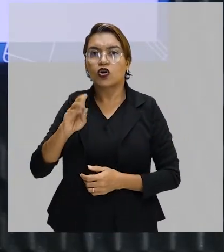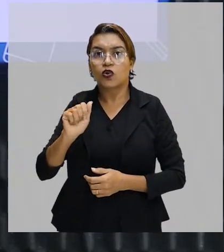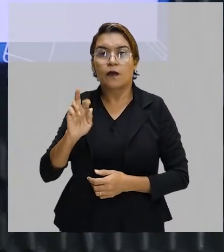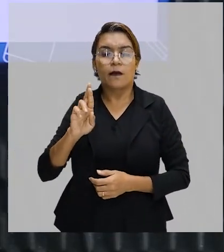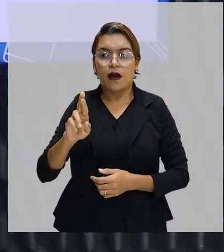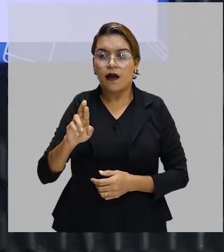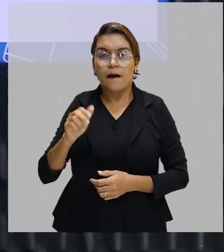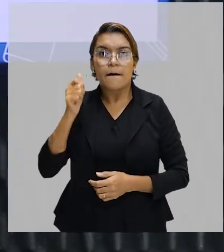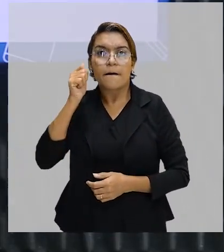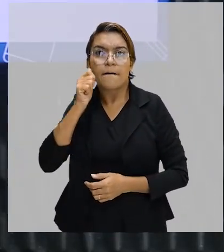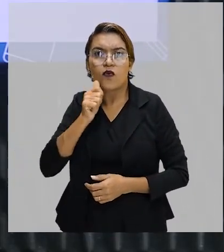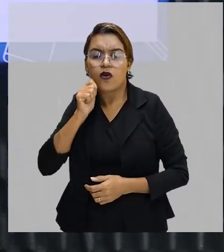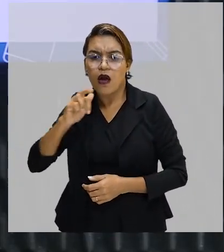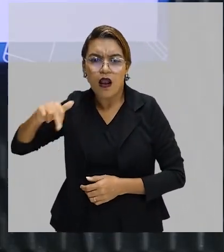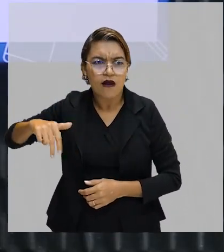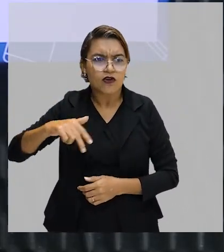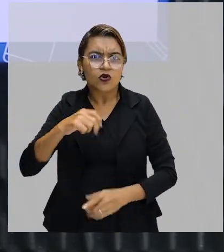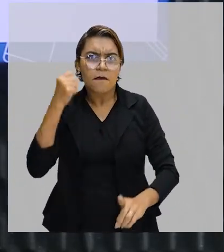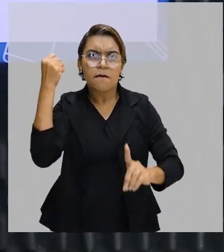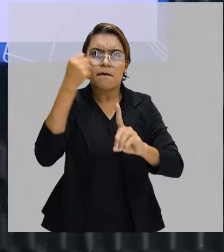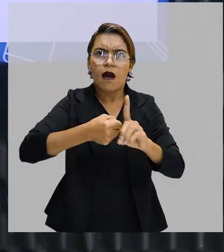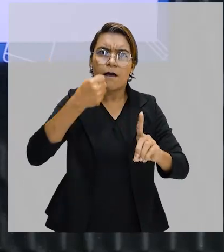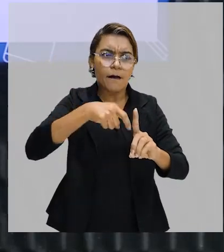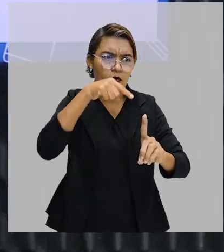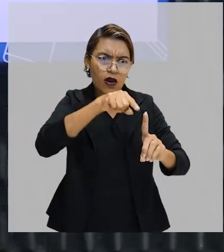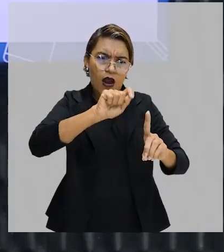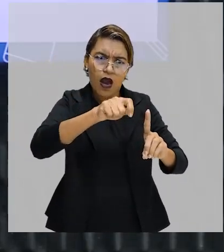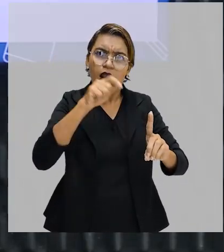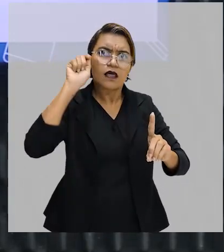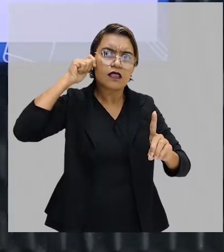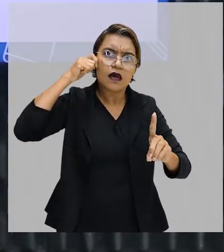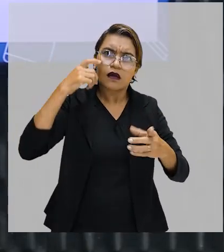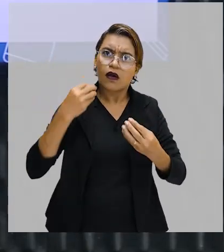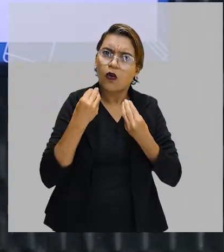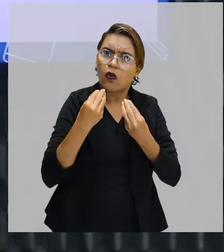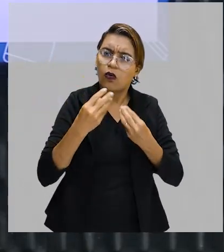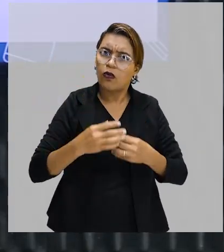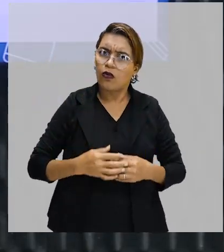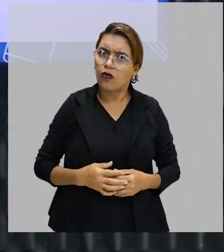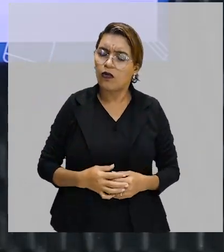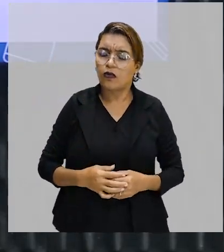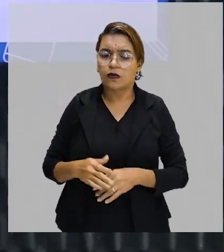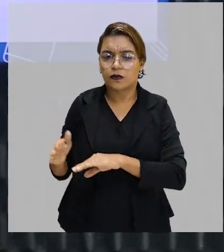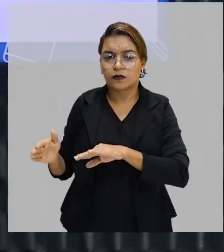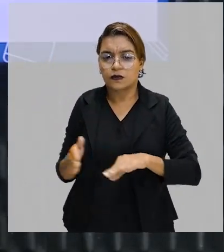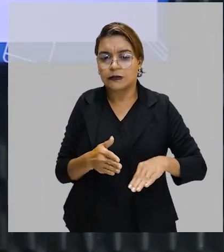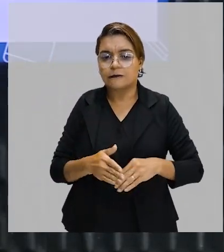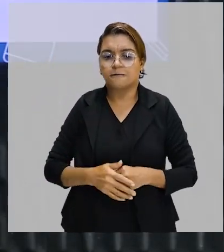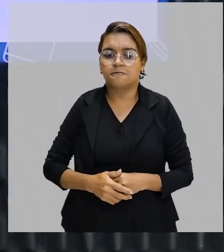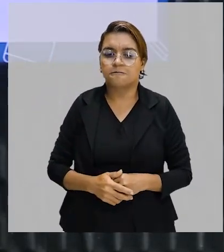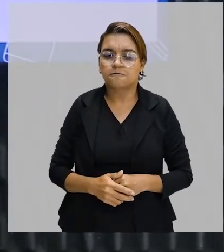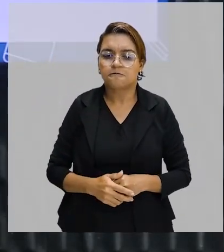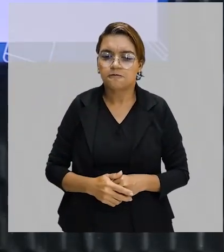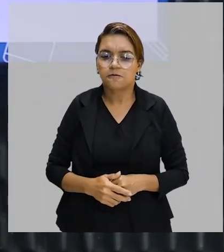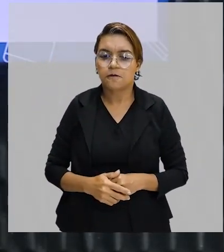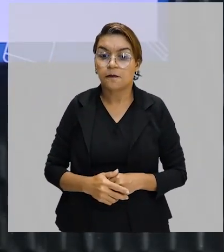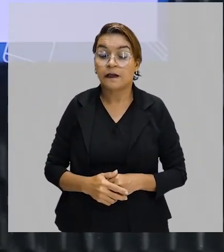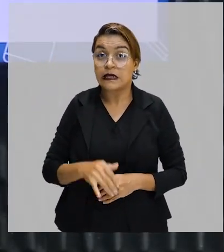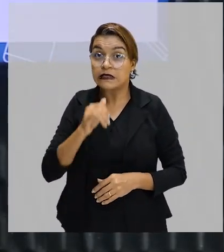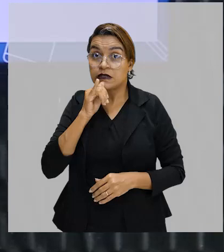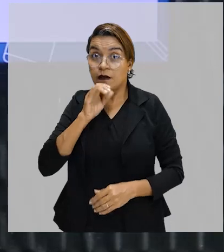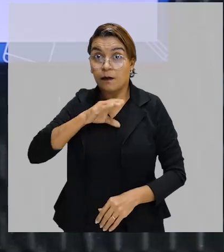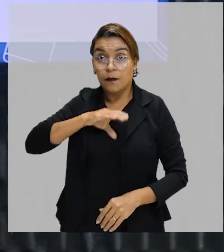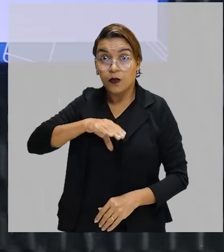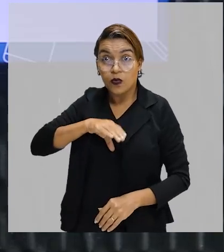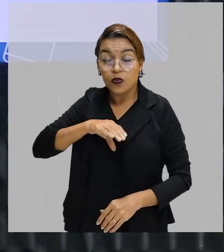e deu na cara porque ela é negra Gente que absurdo então liderado por Portugal Espanha o quê esse